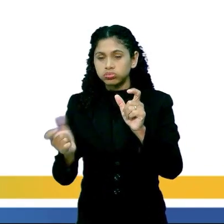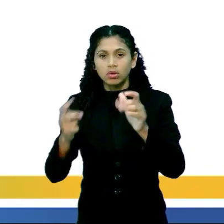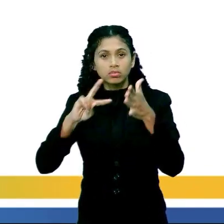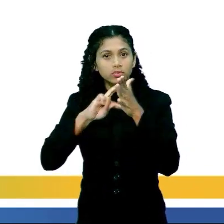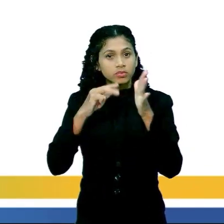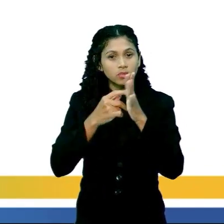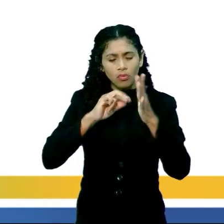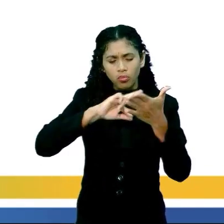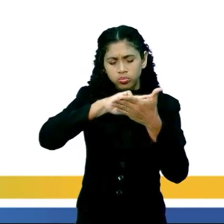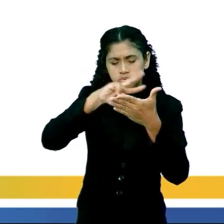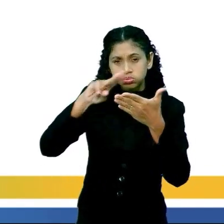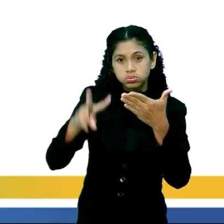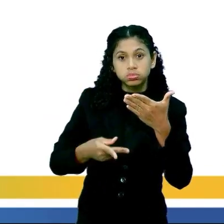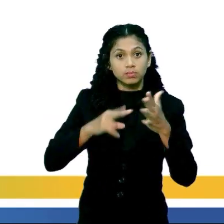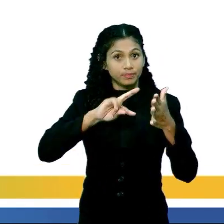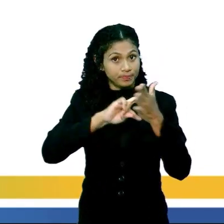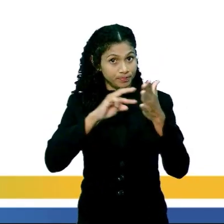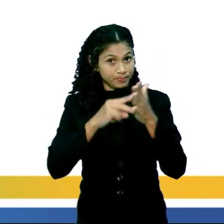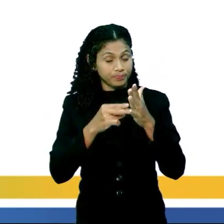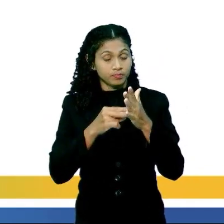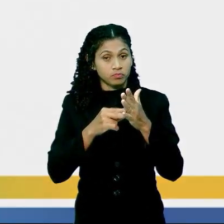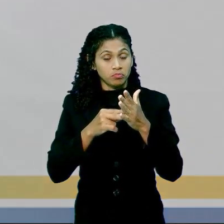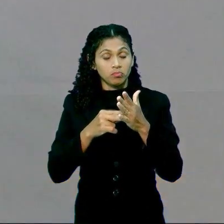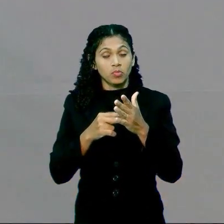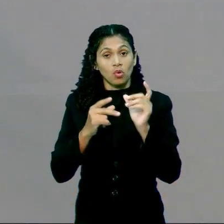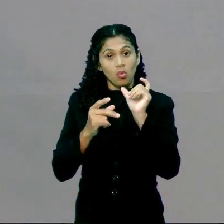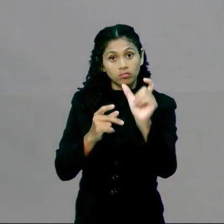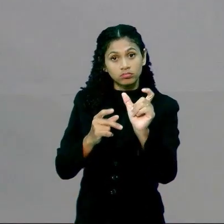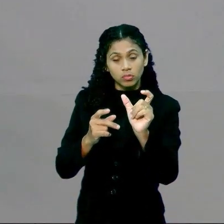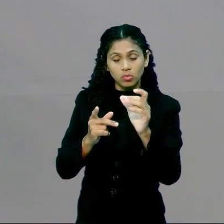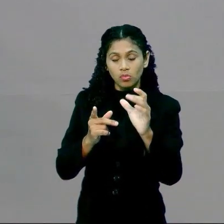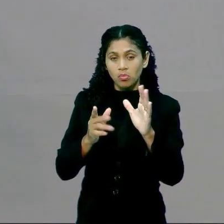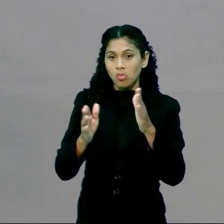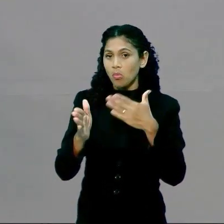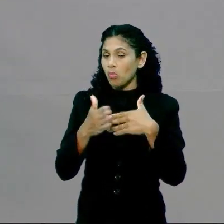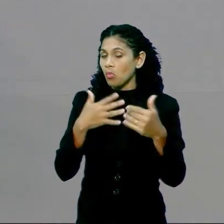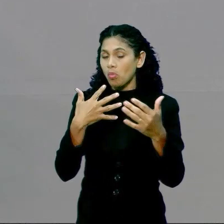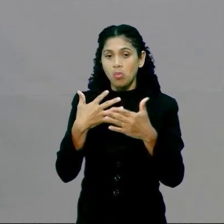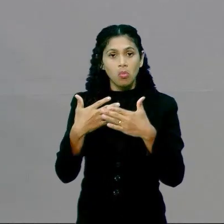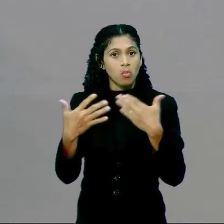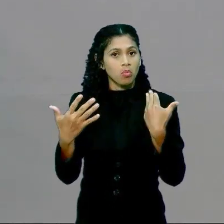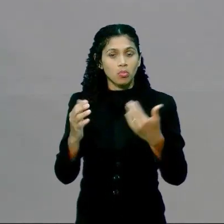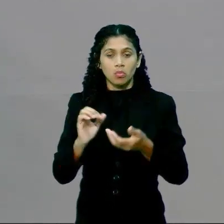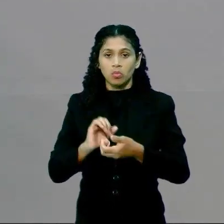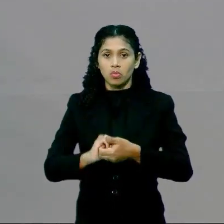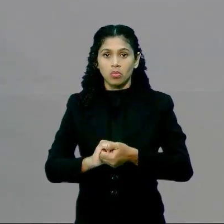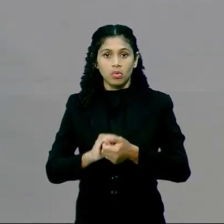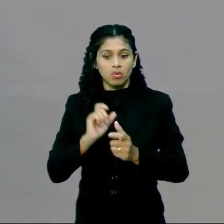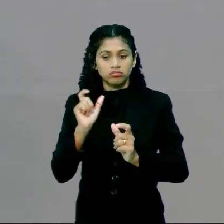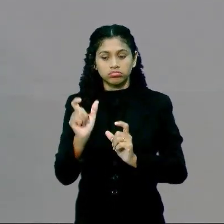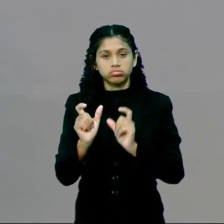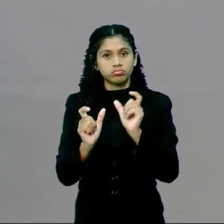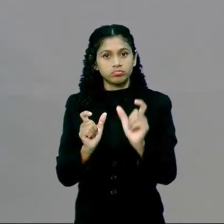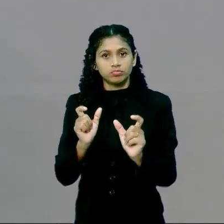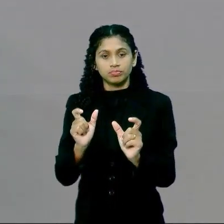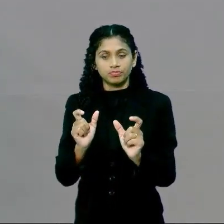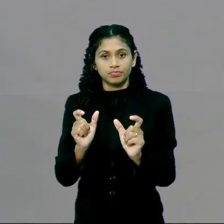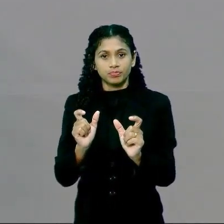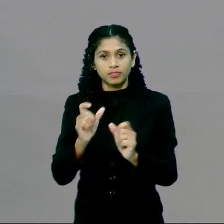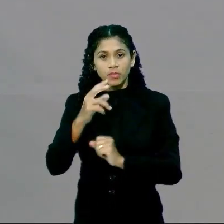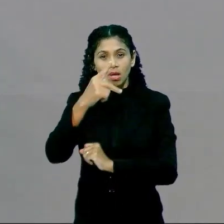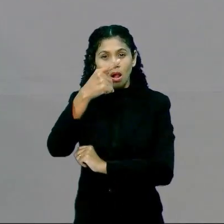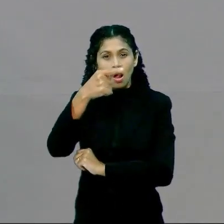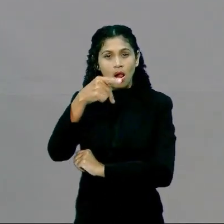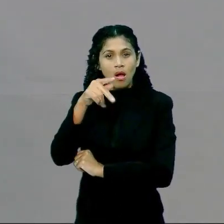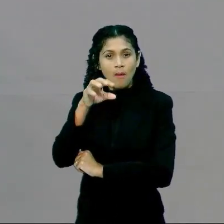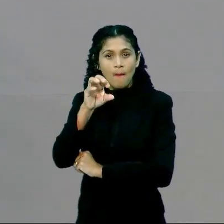significado, né, de uma palavra ou de qualquer signo linguístico, ou seja, o poli, né, vem de vários,